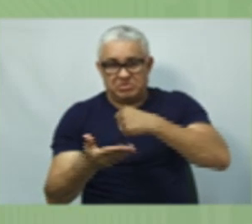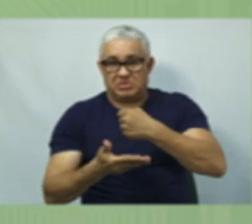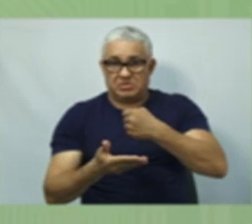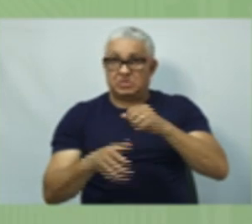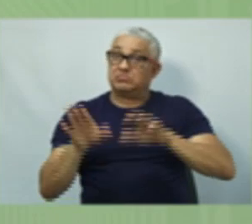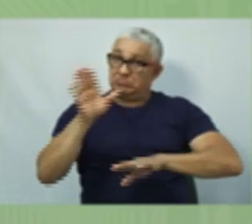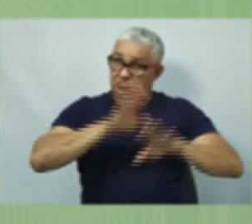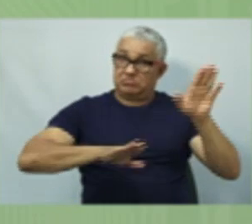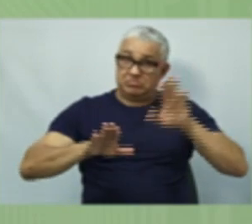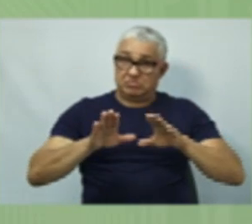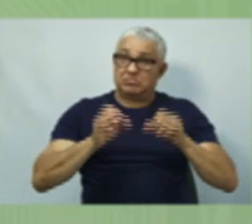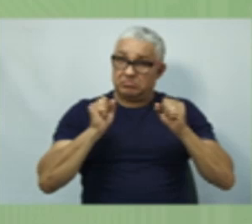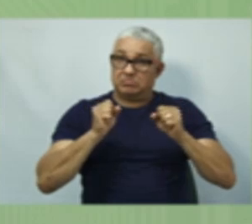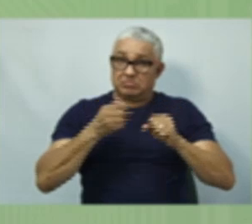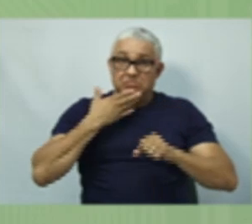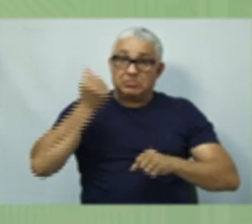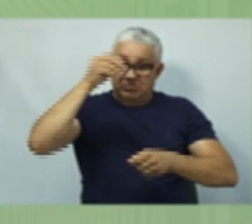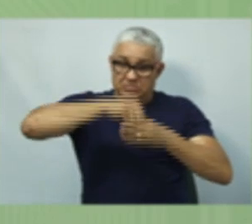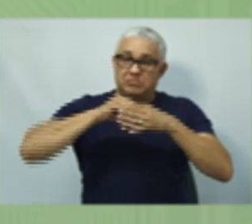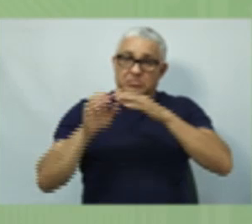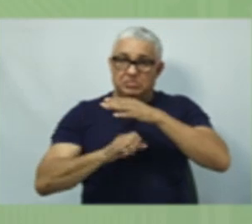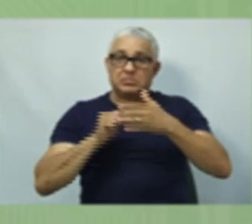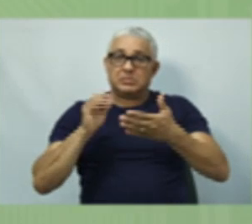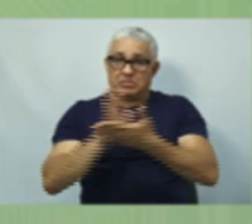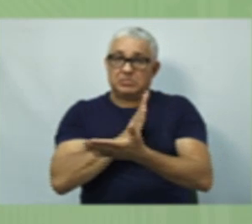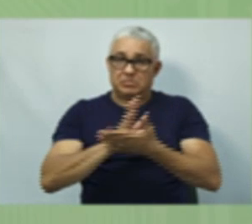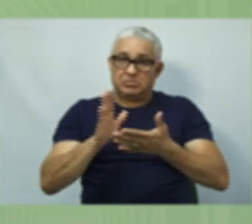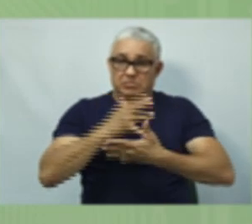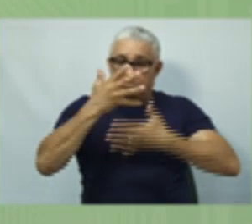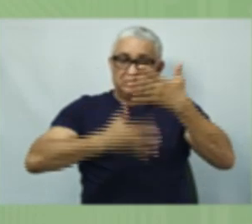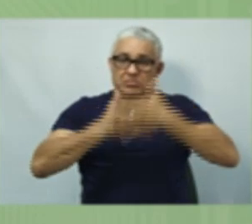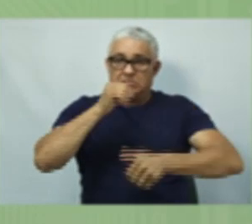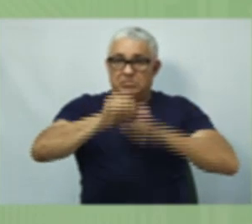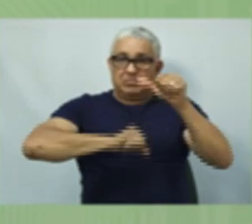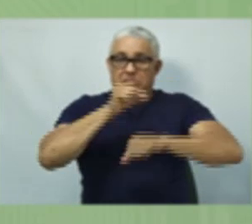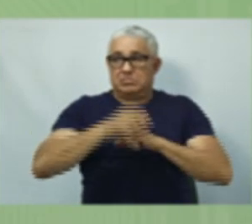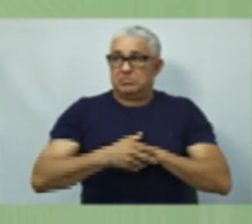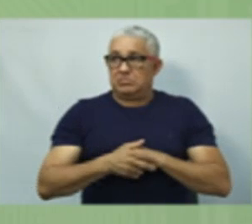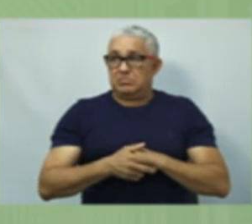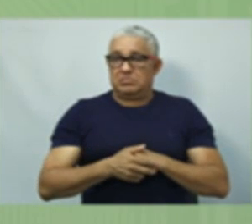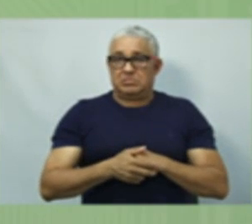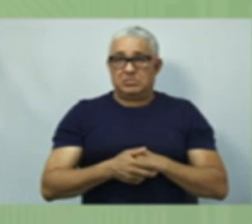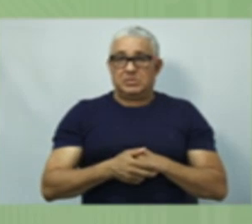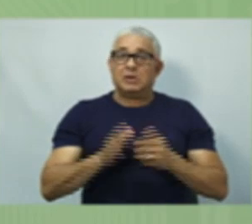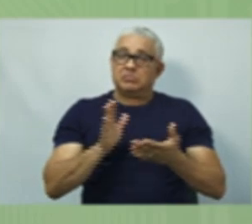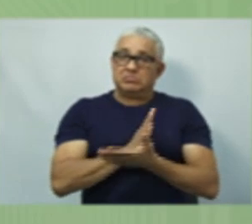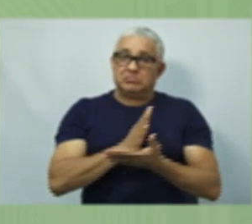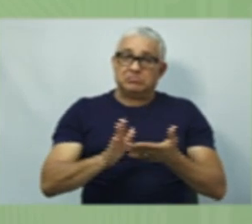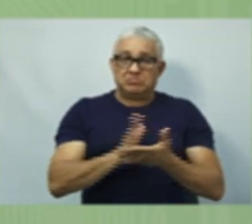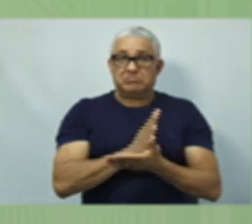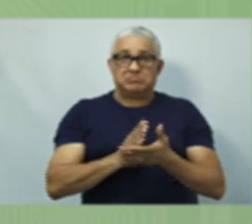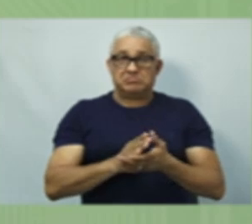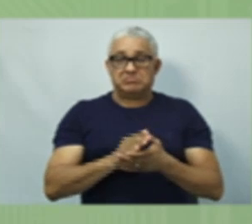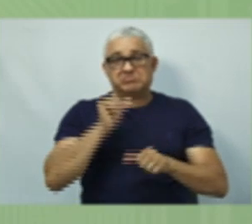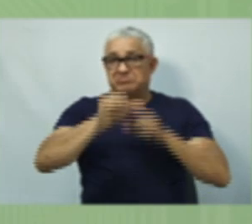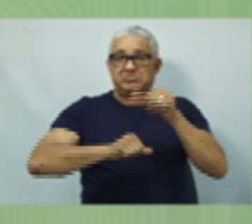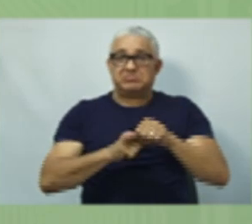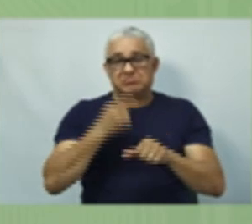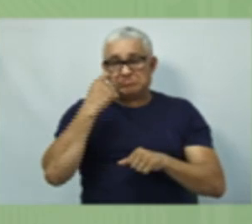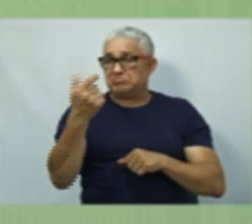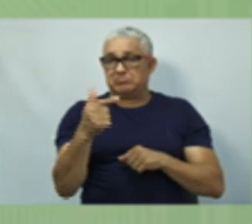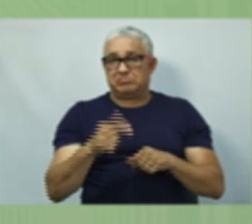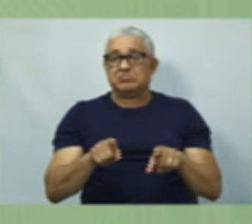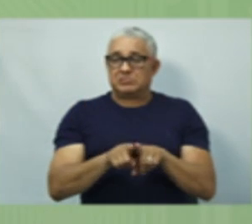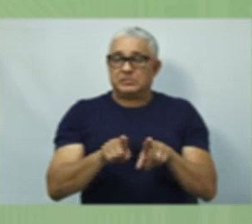sobre algumas coisas que impedem a mudança, a crença que a mudança não interessa. Aquela expressão que muitas